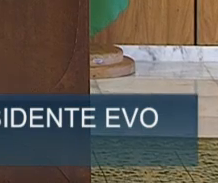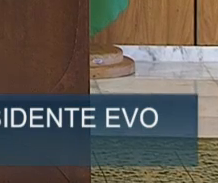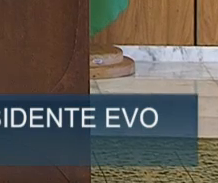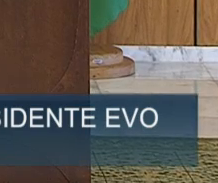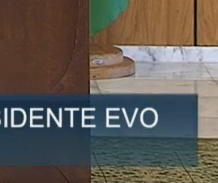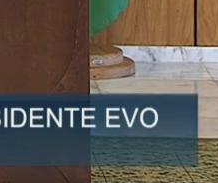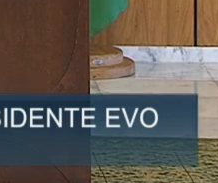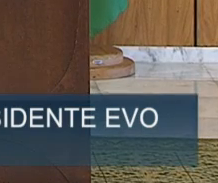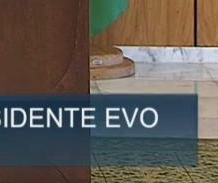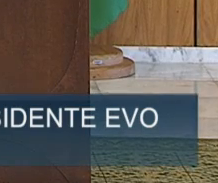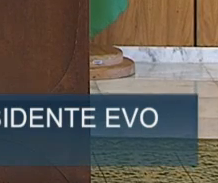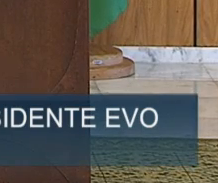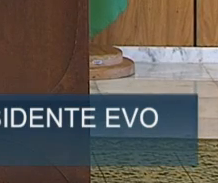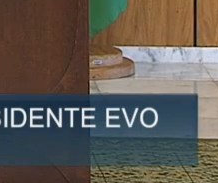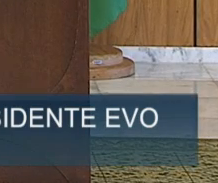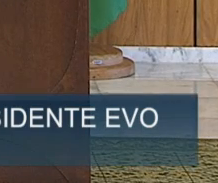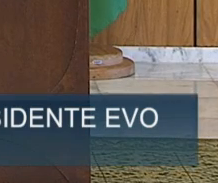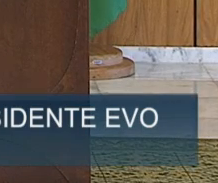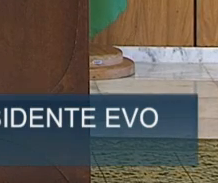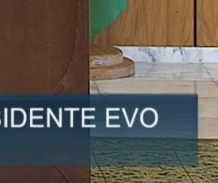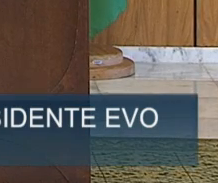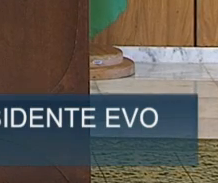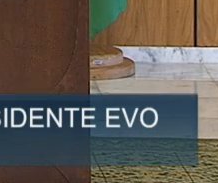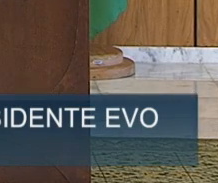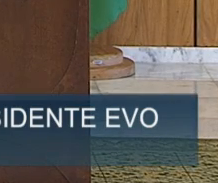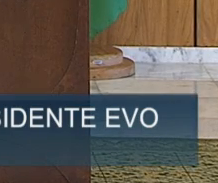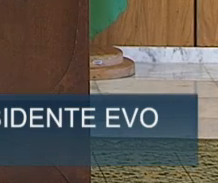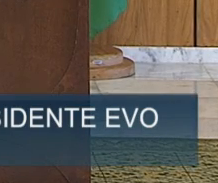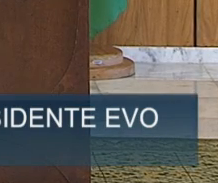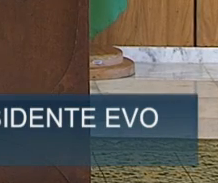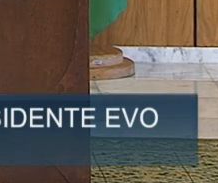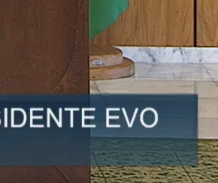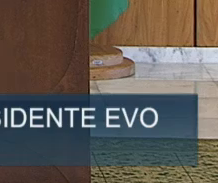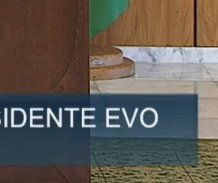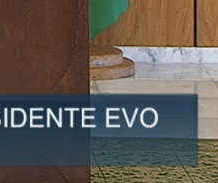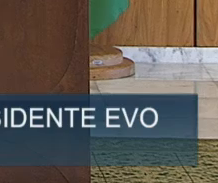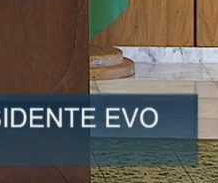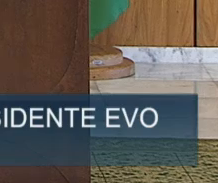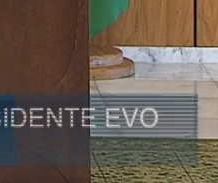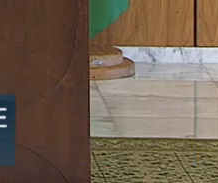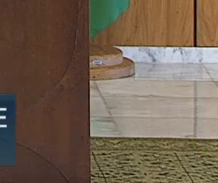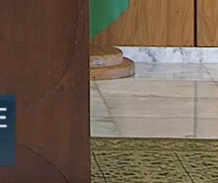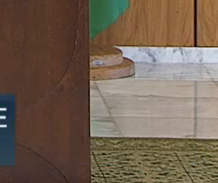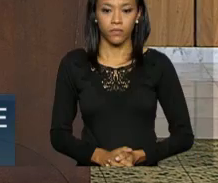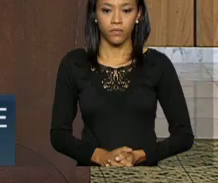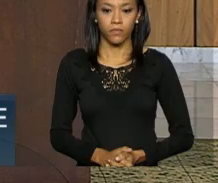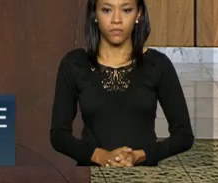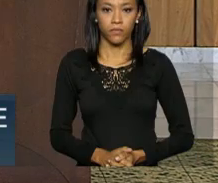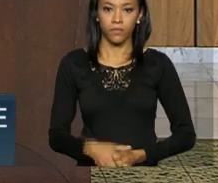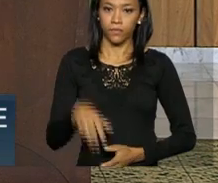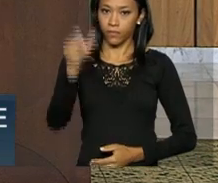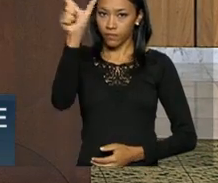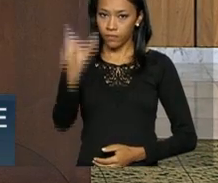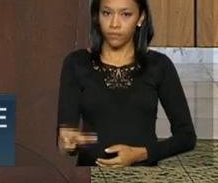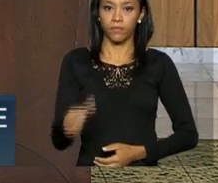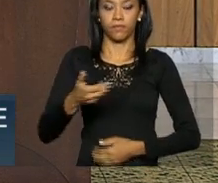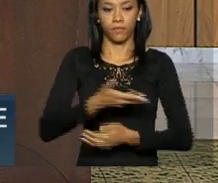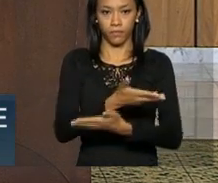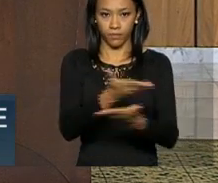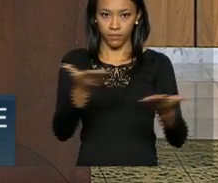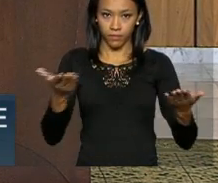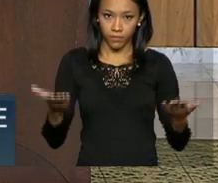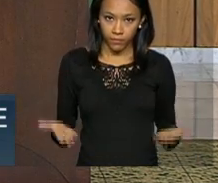presidente do Estado Plurinacional da Bolívia. Senhoras e senhores ministros de Estado